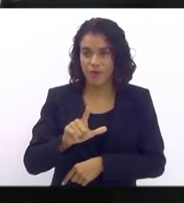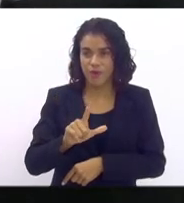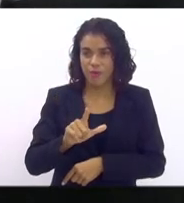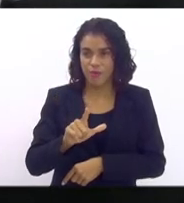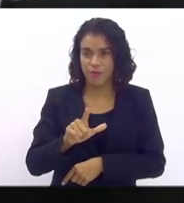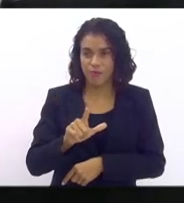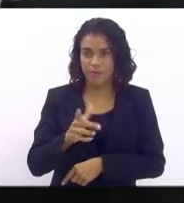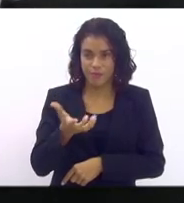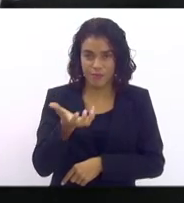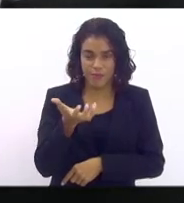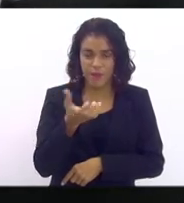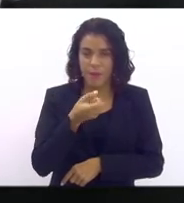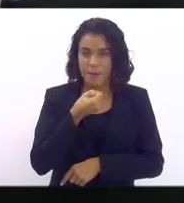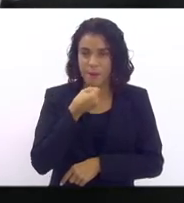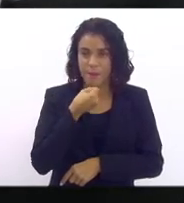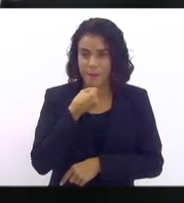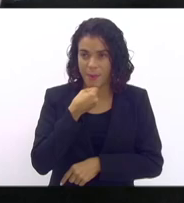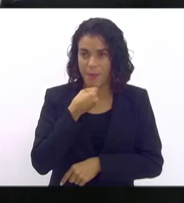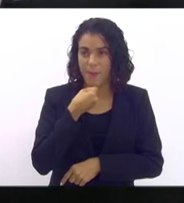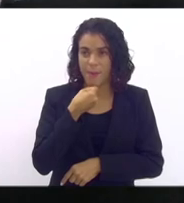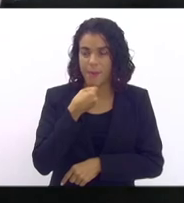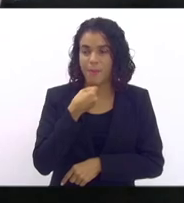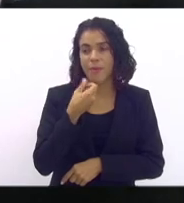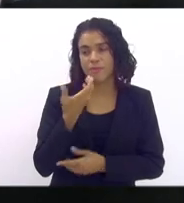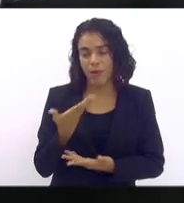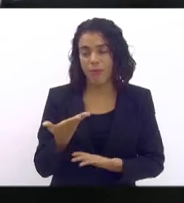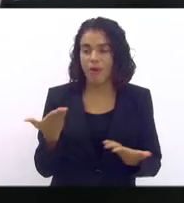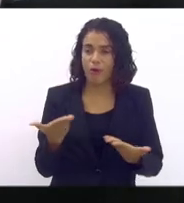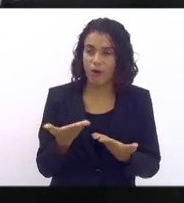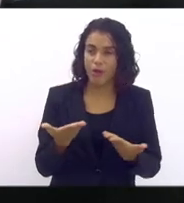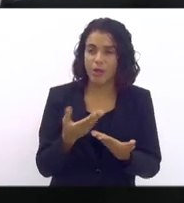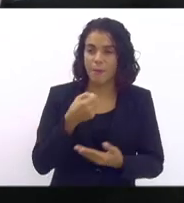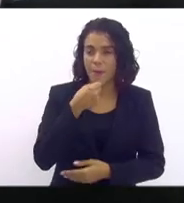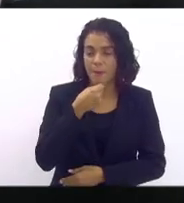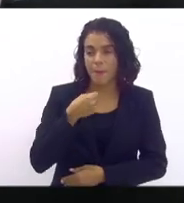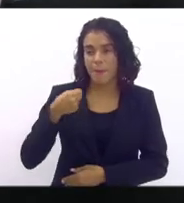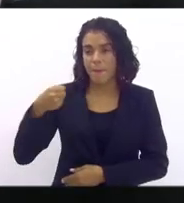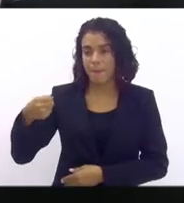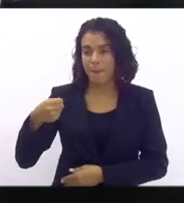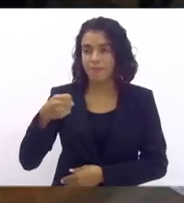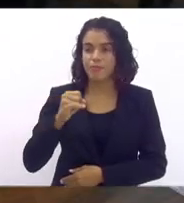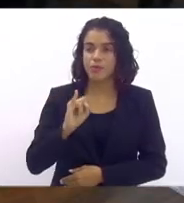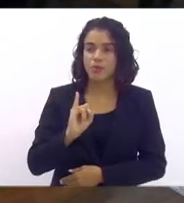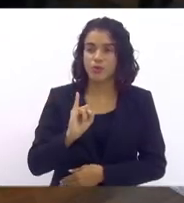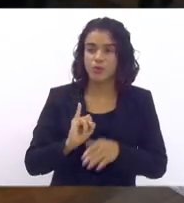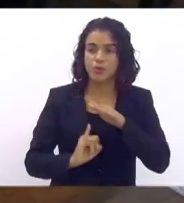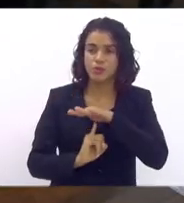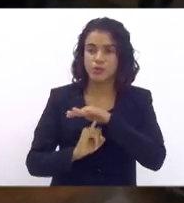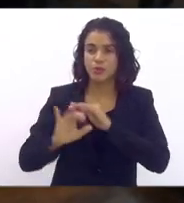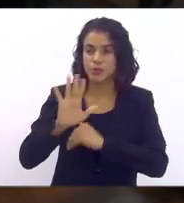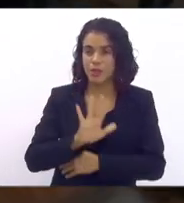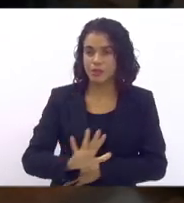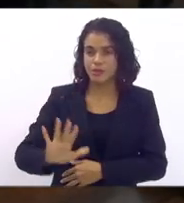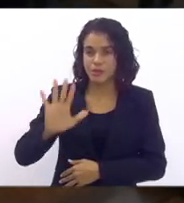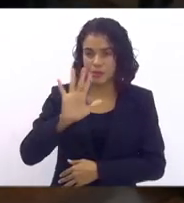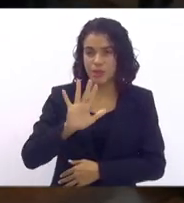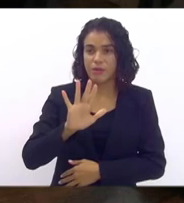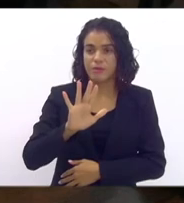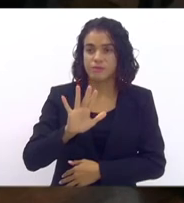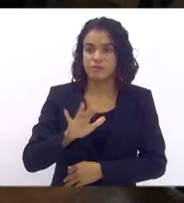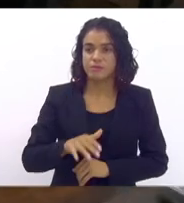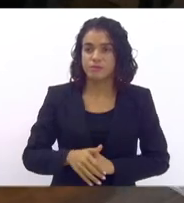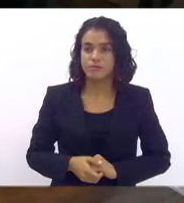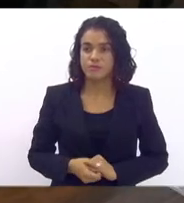pronunciar então passo a palavra pro Senor Ricardo do inia Boa tarde a todos